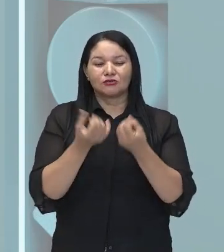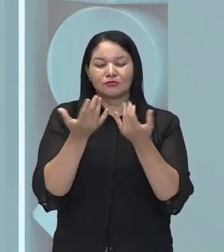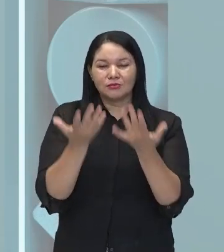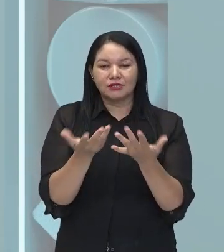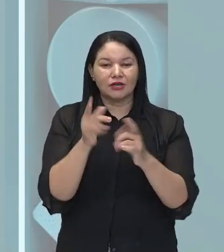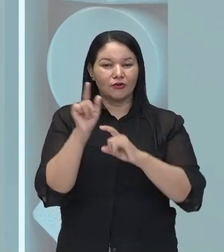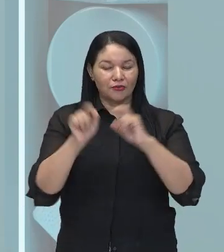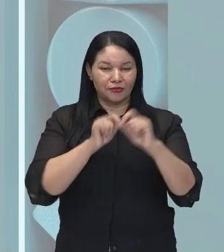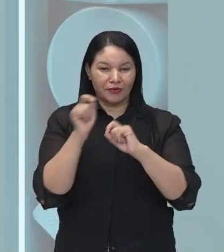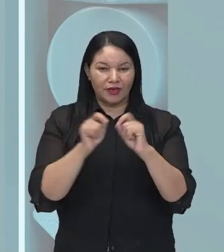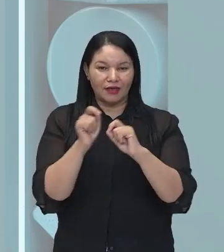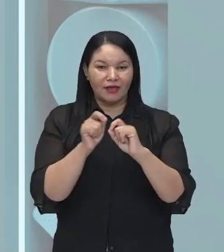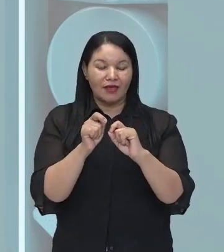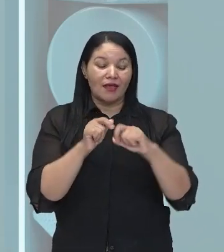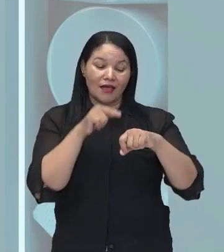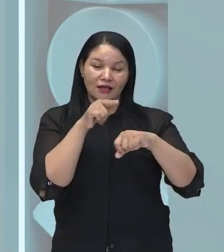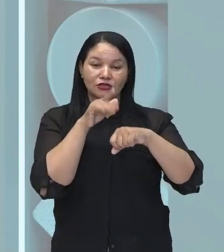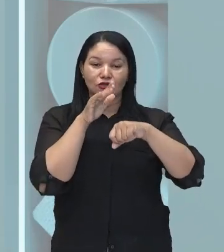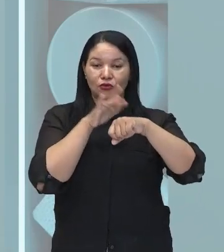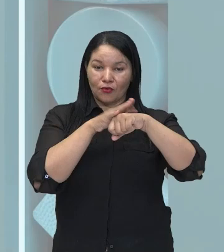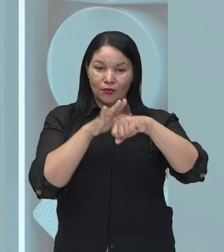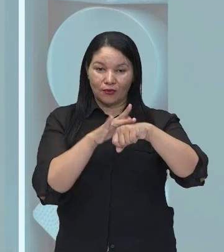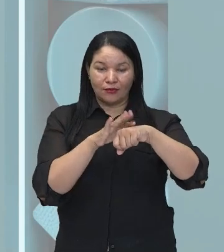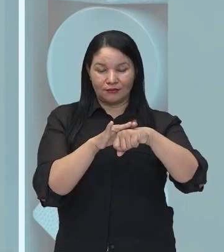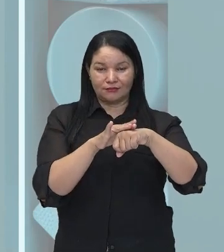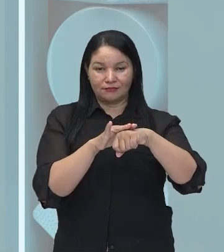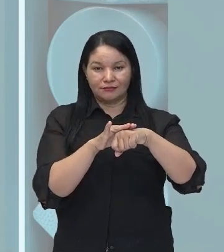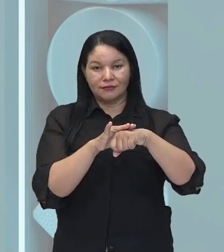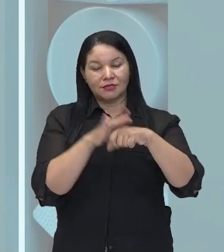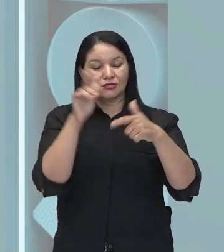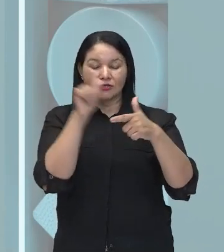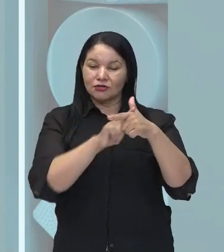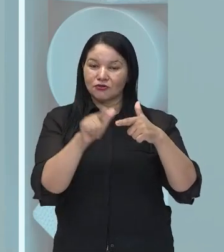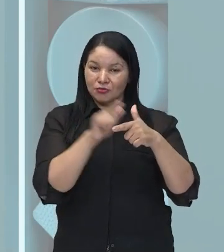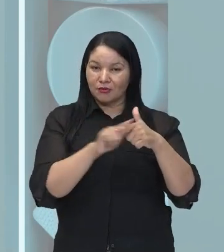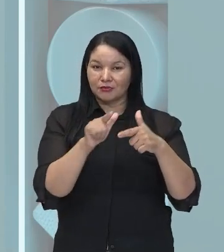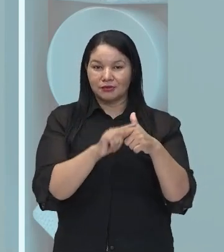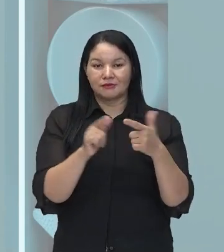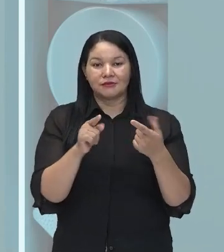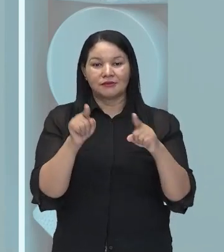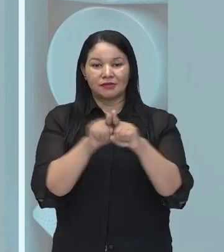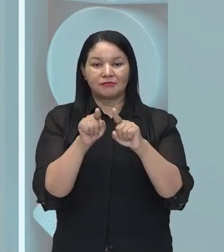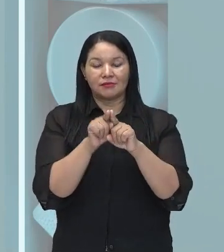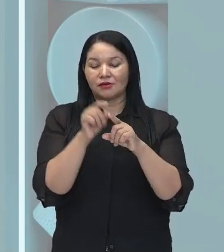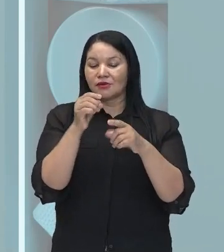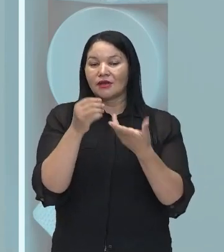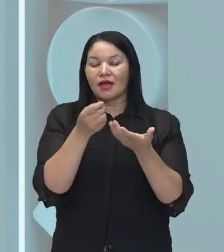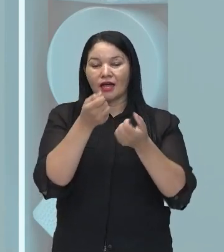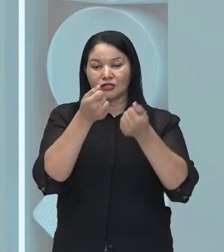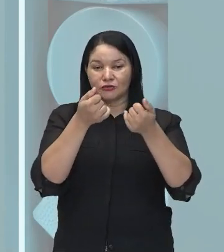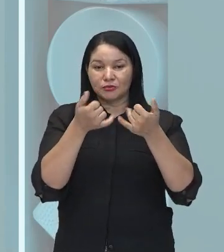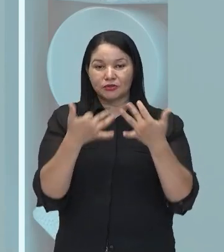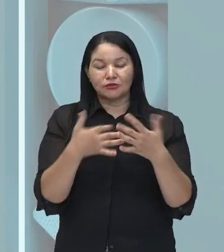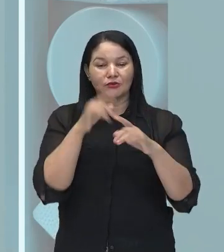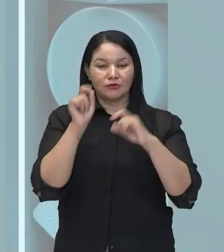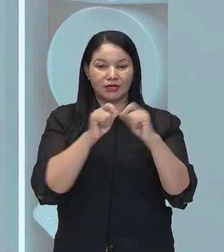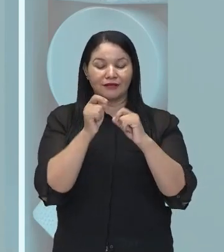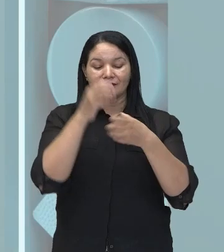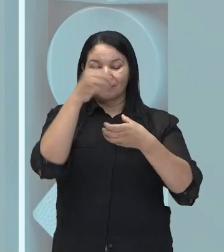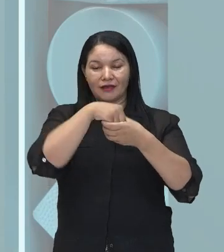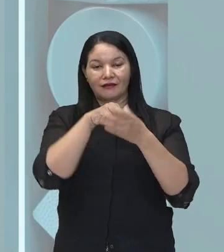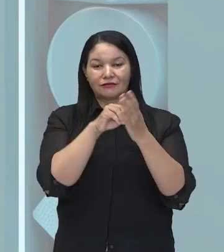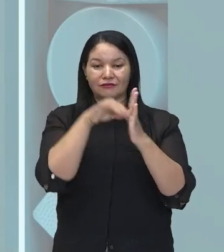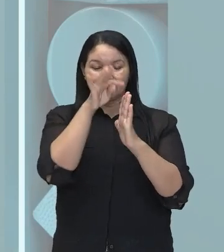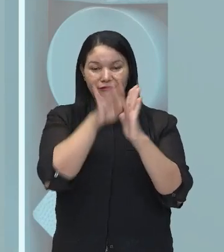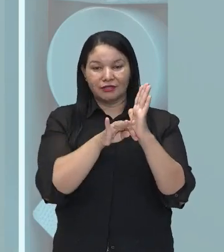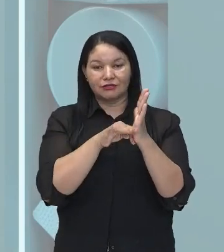autor reformula aí depois a produção, a escrita desse autor, esse personagem. Percebam que